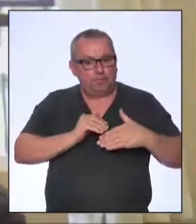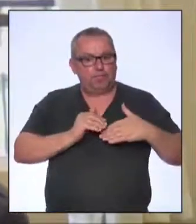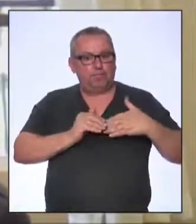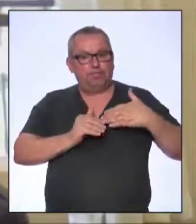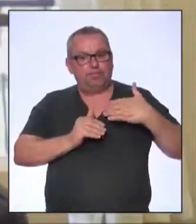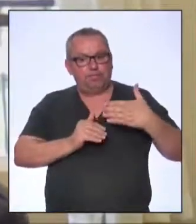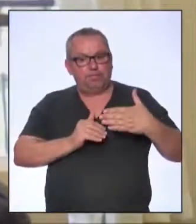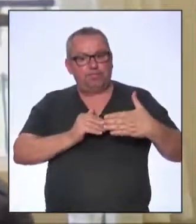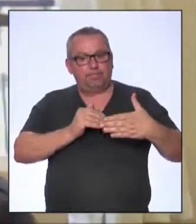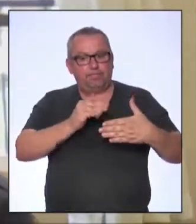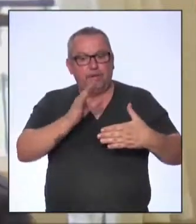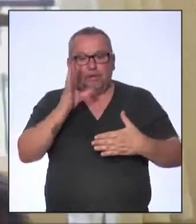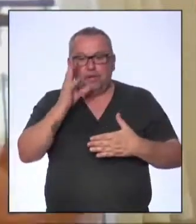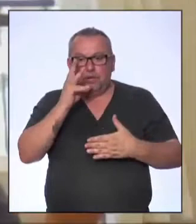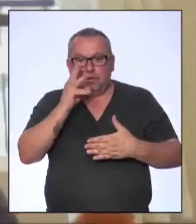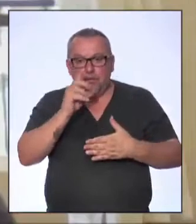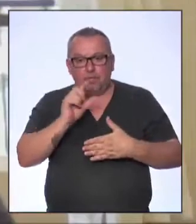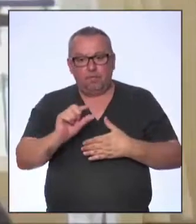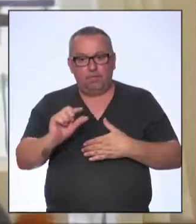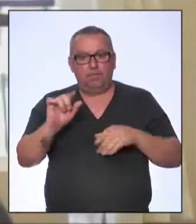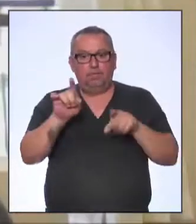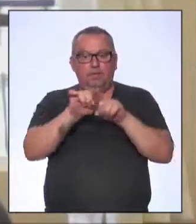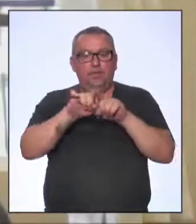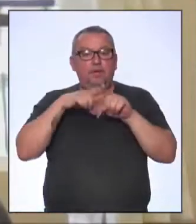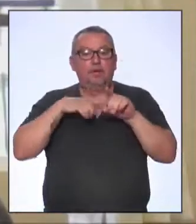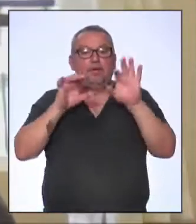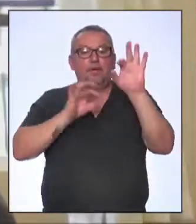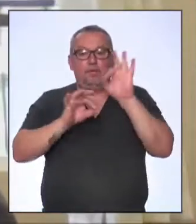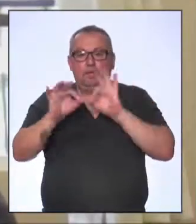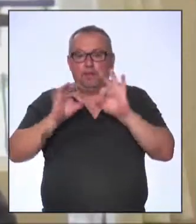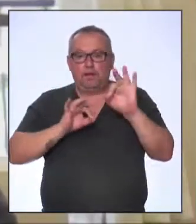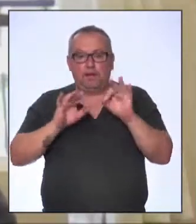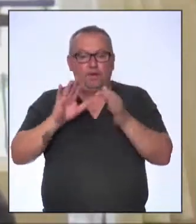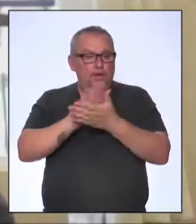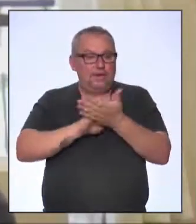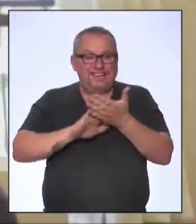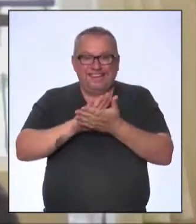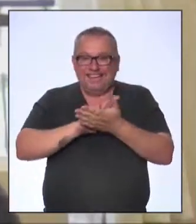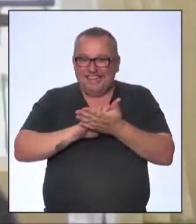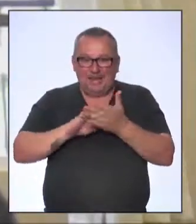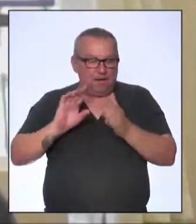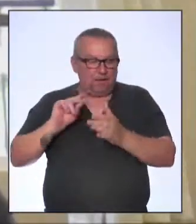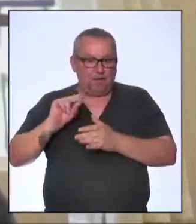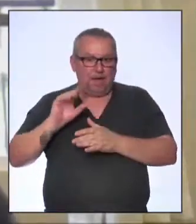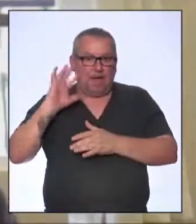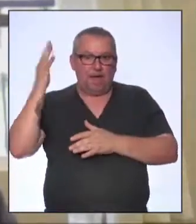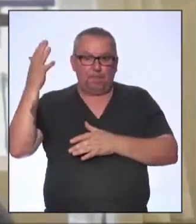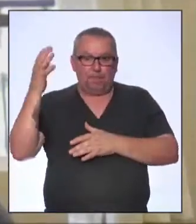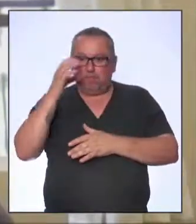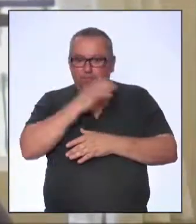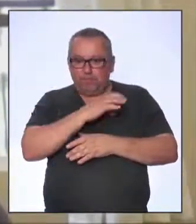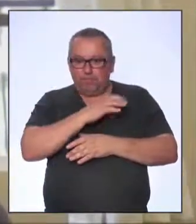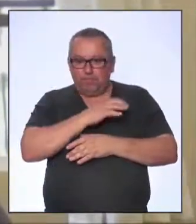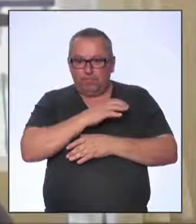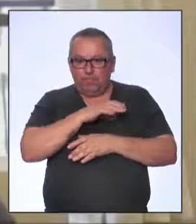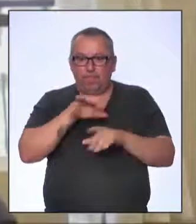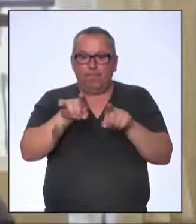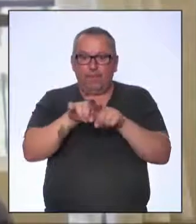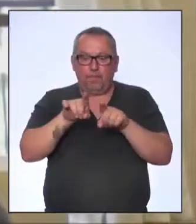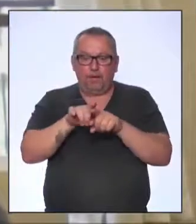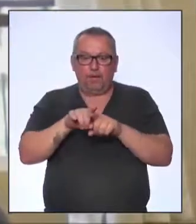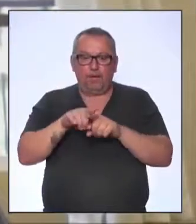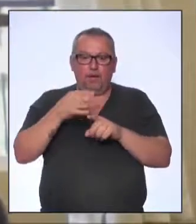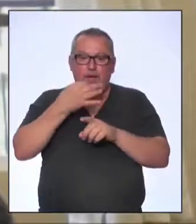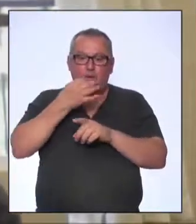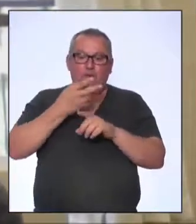a longo prazo. Nós temos que estar preparados para isso, porque nada vai ser imediato. Então, essa busca